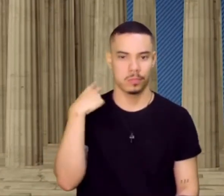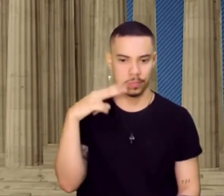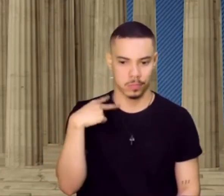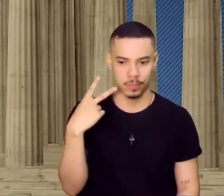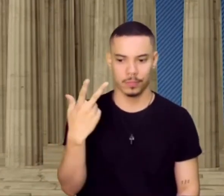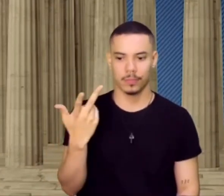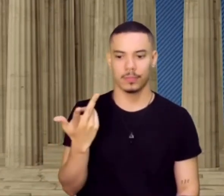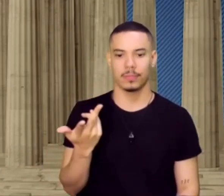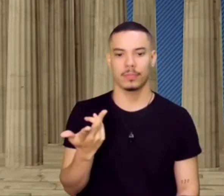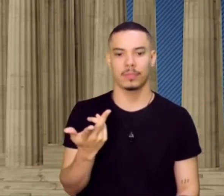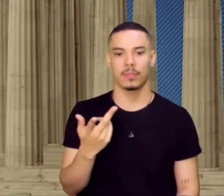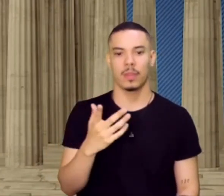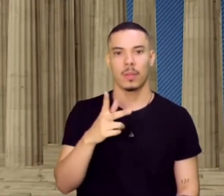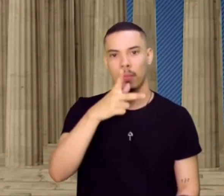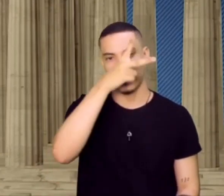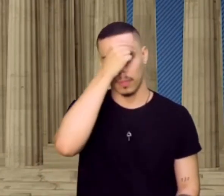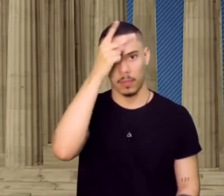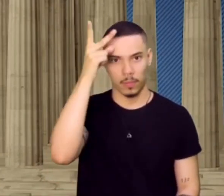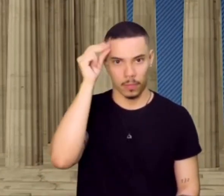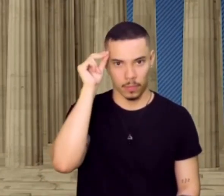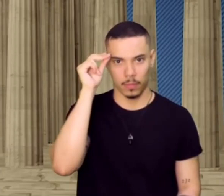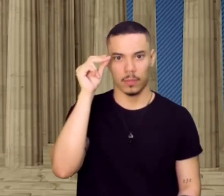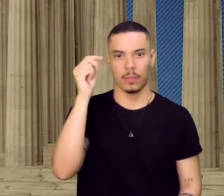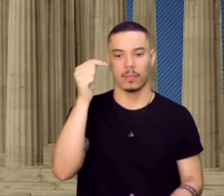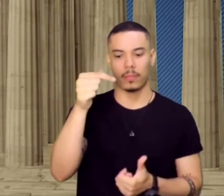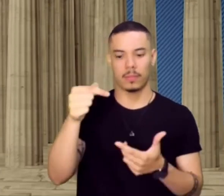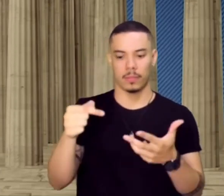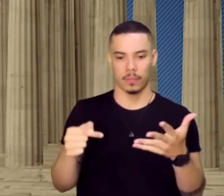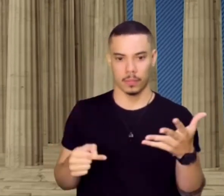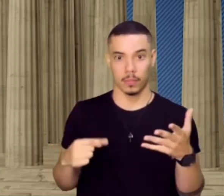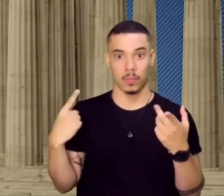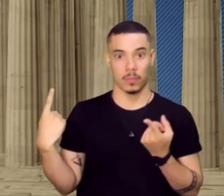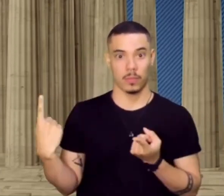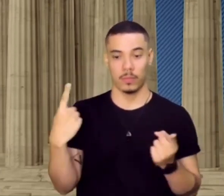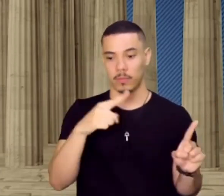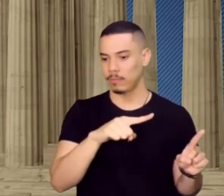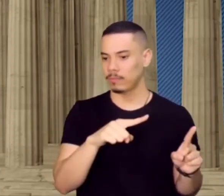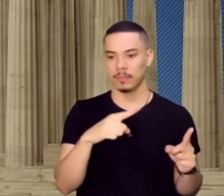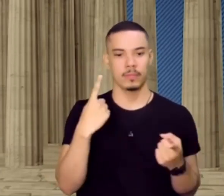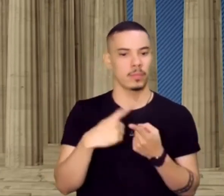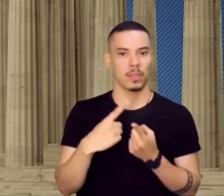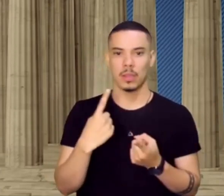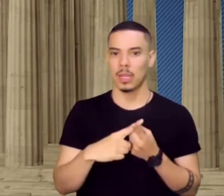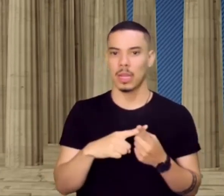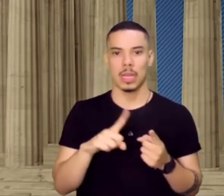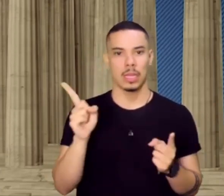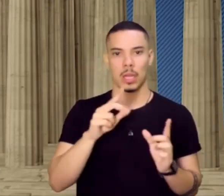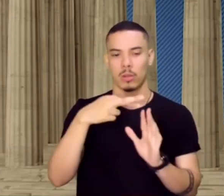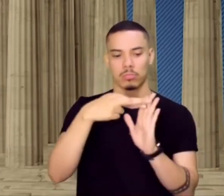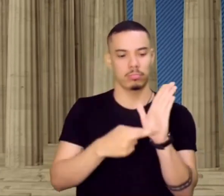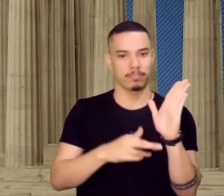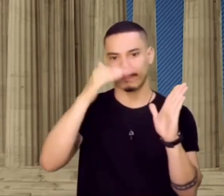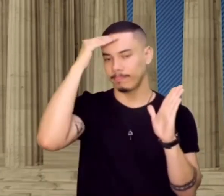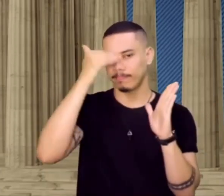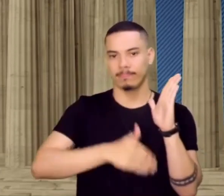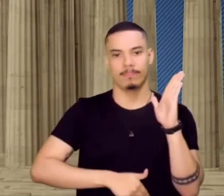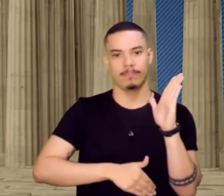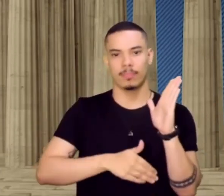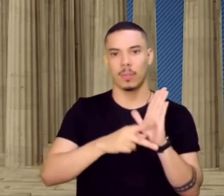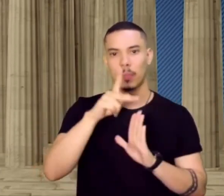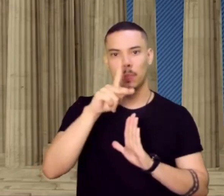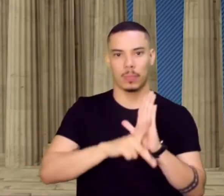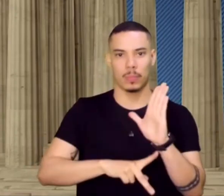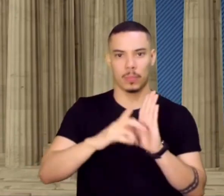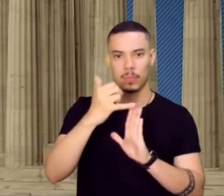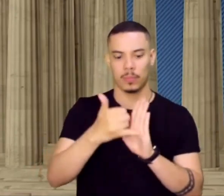um prefeito e etc. Contra ele, porque não cumpriu o que estava lá no seu